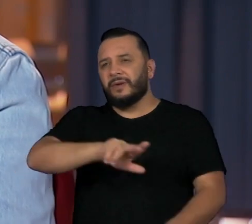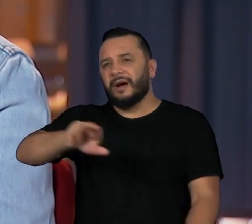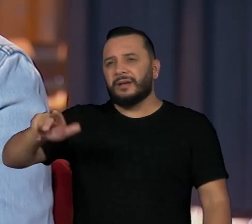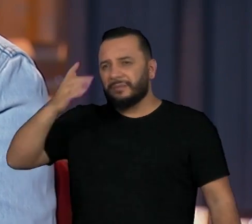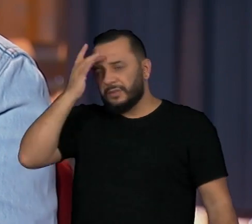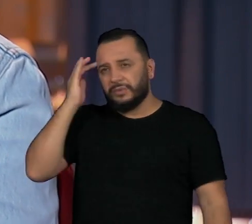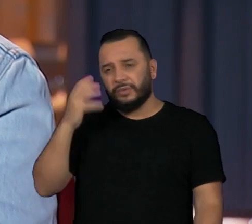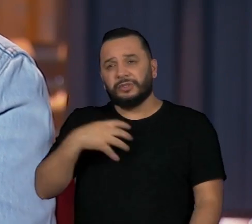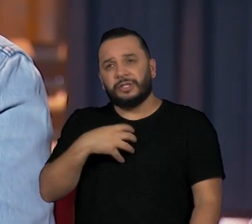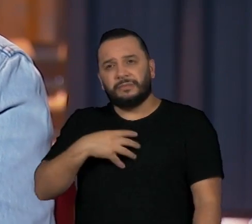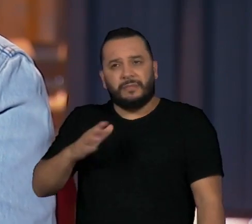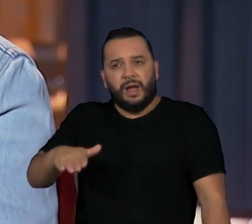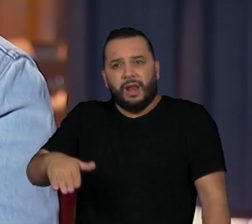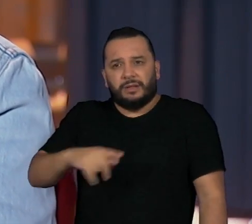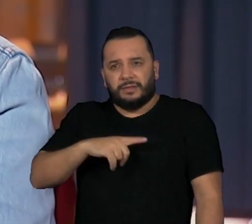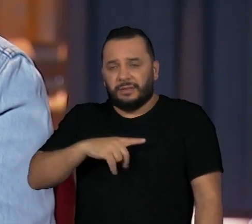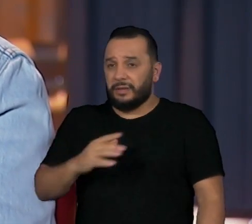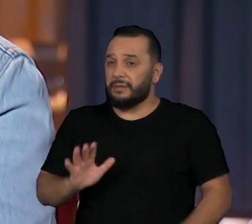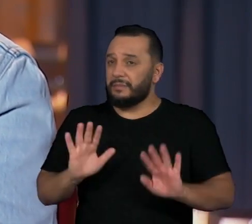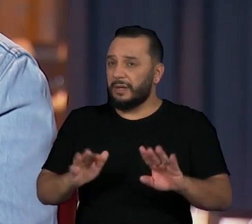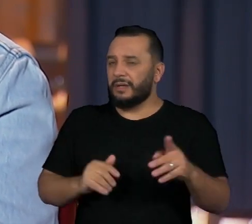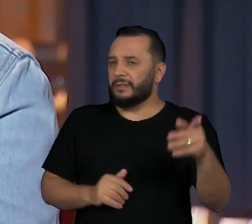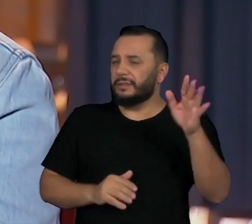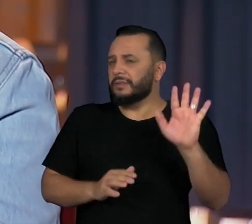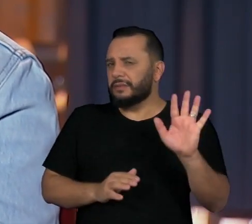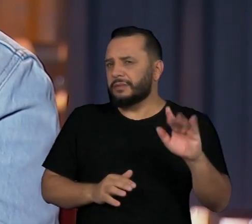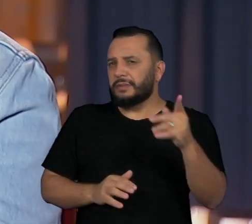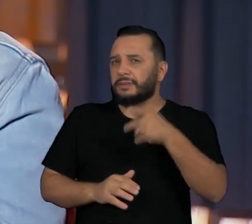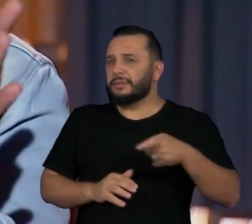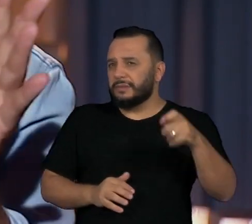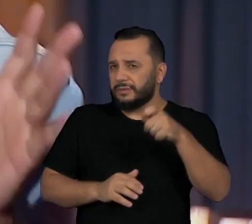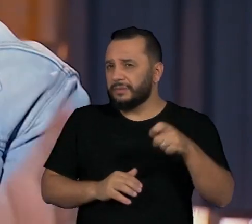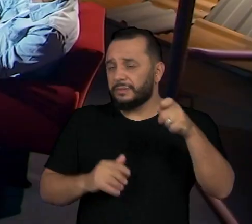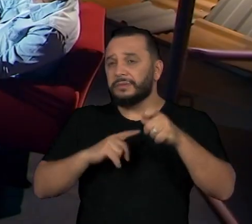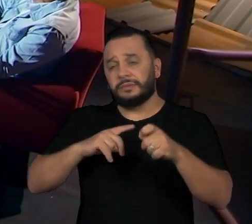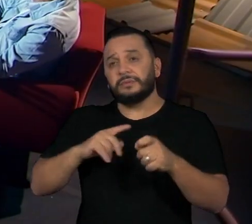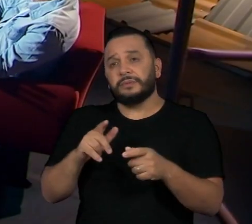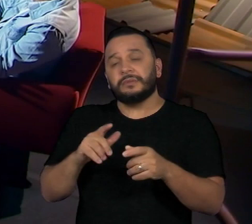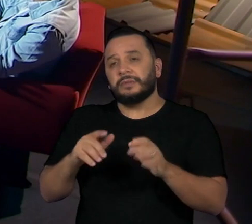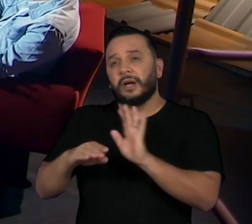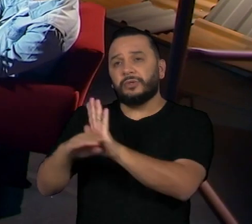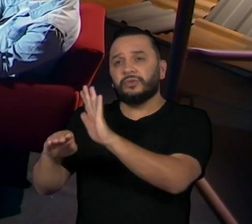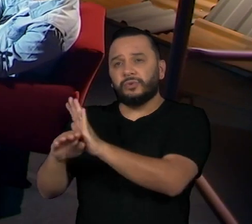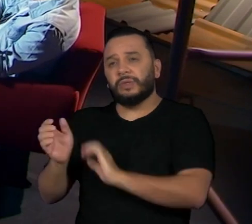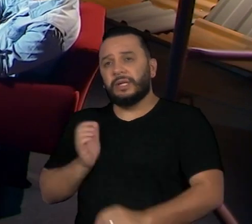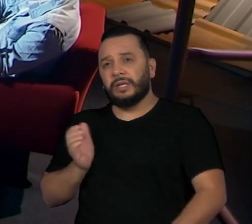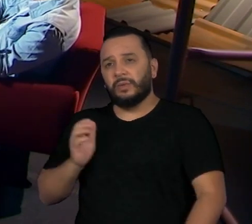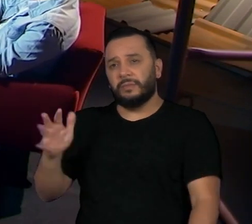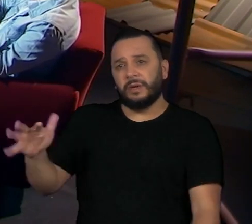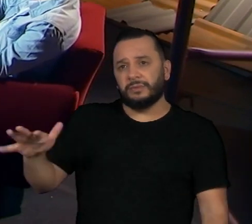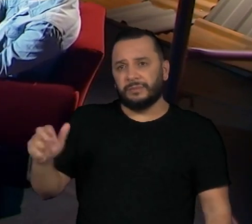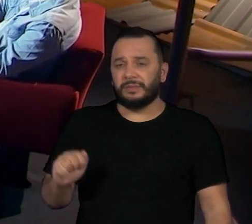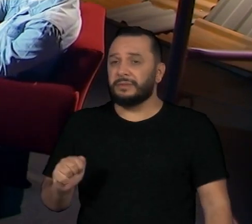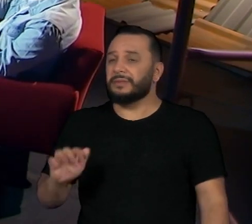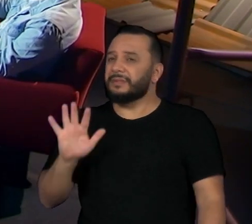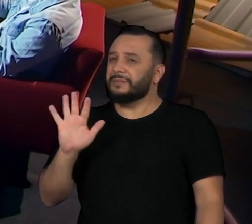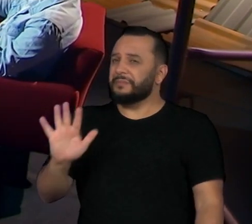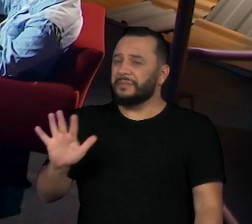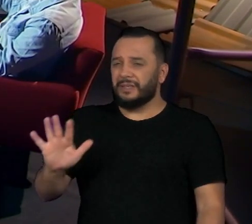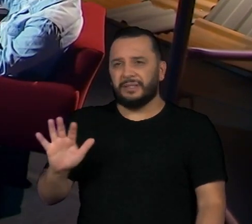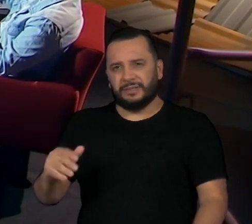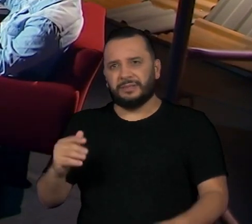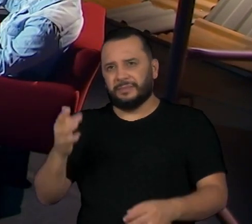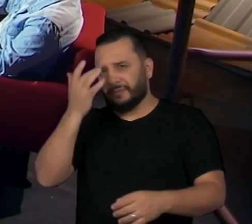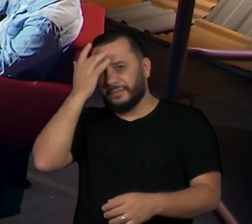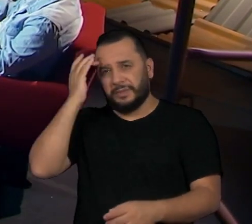mais baixo. Mas ainda assim, no caso das associações, vamos dizer, elas resolvem o problema da classe média. Mas elas, muitas vezes, não conseguem resolver o problema